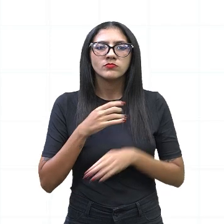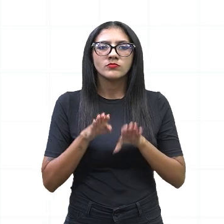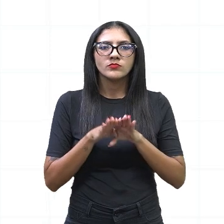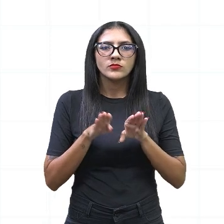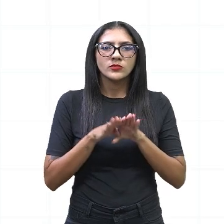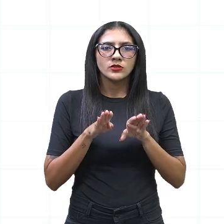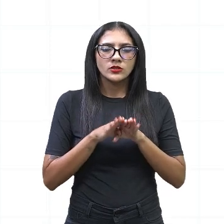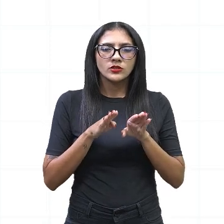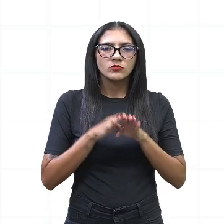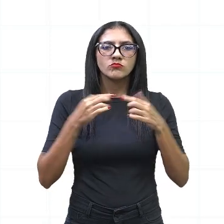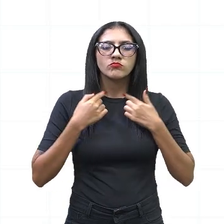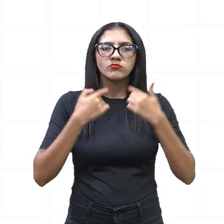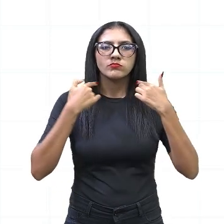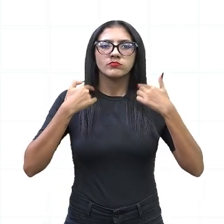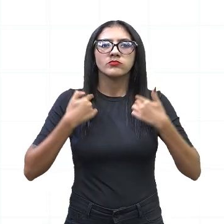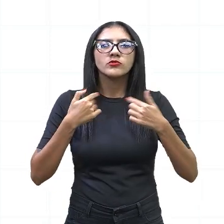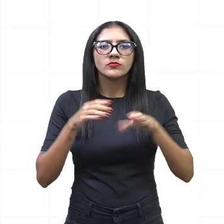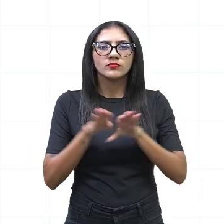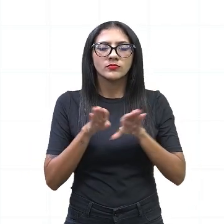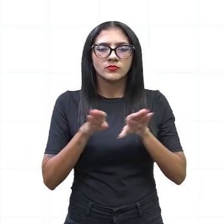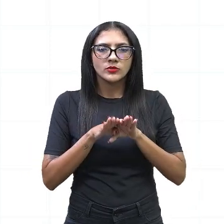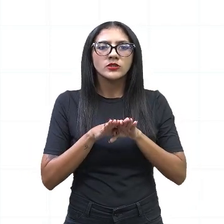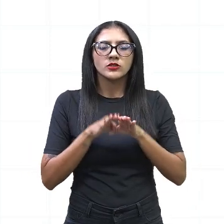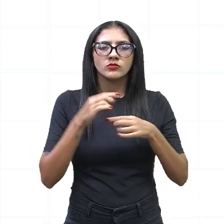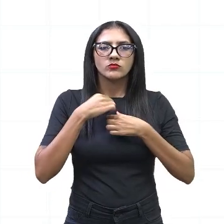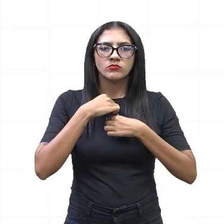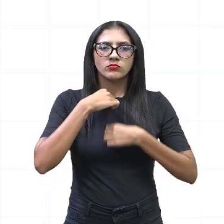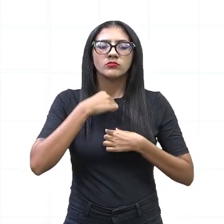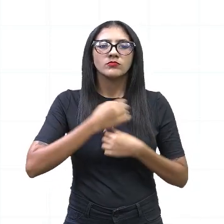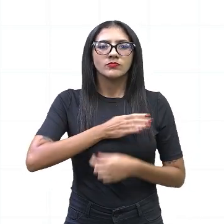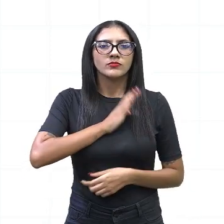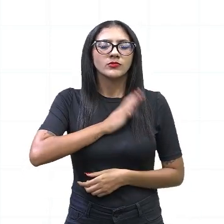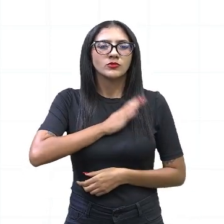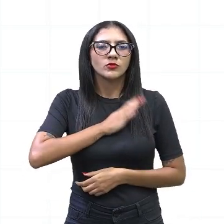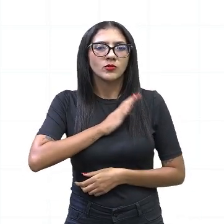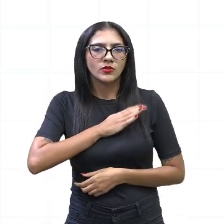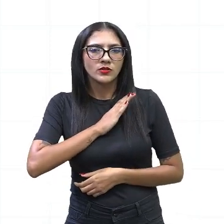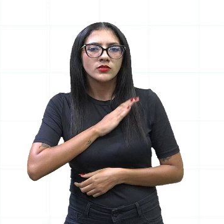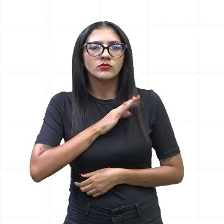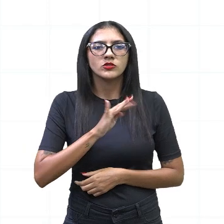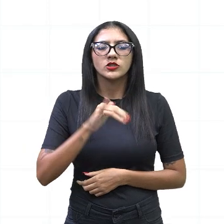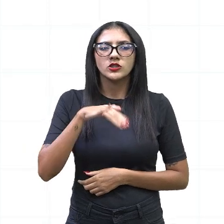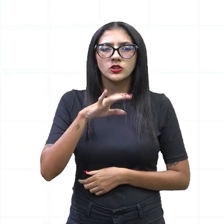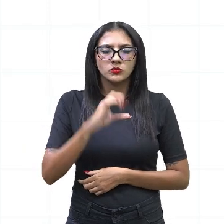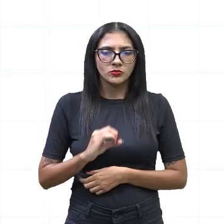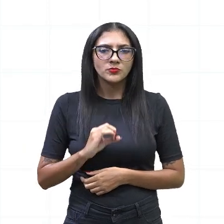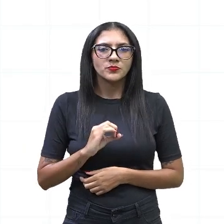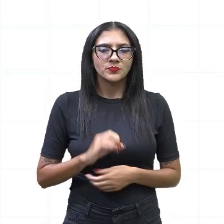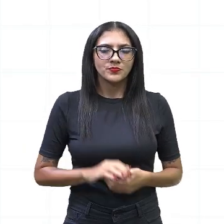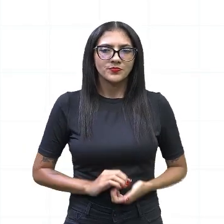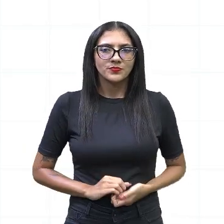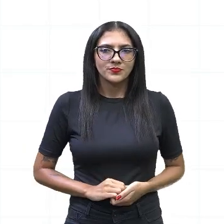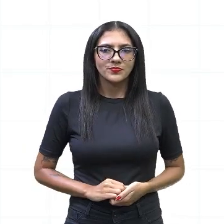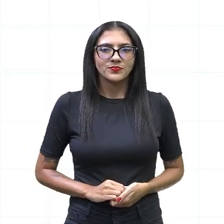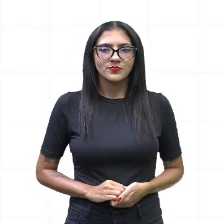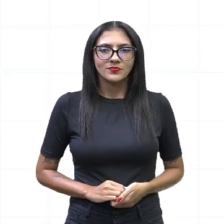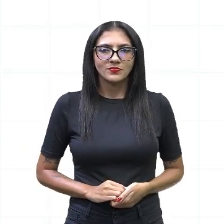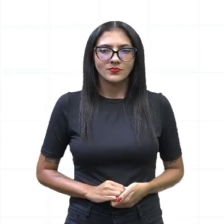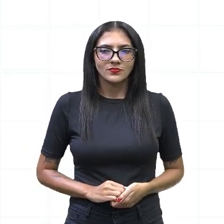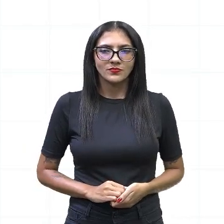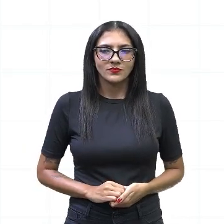e paratireoide, né? Ali na região do coração, o timo, certo? Ali